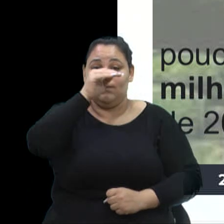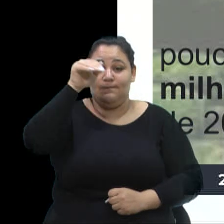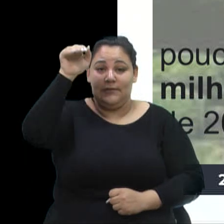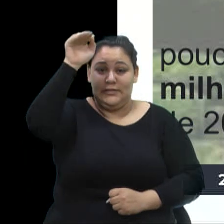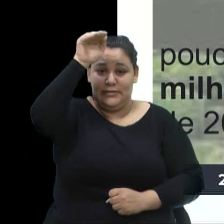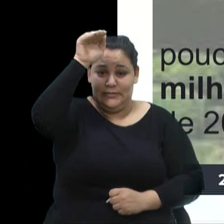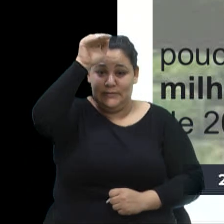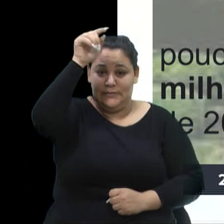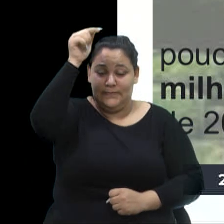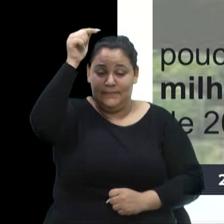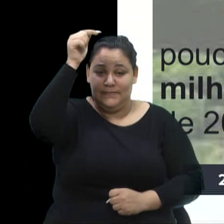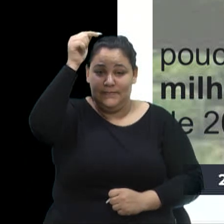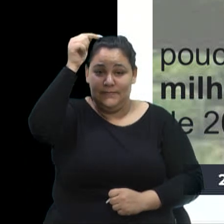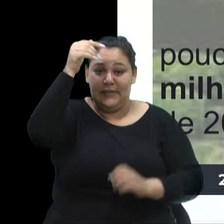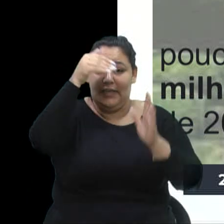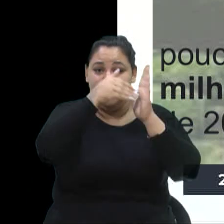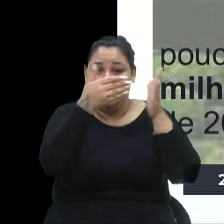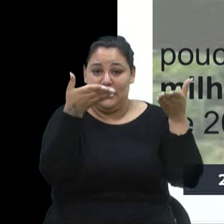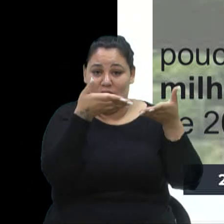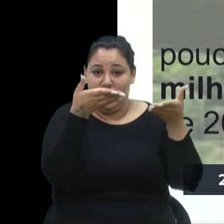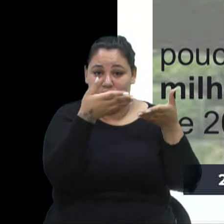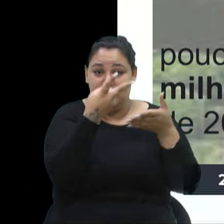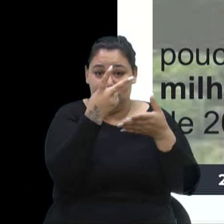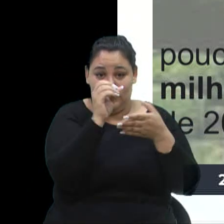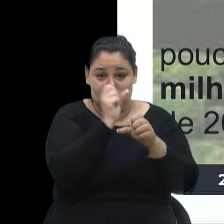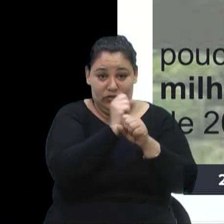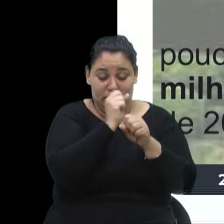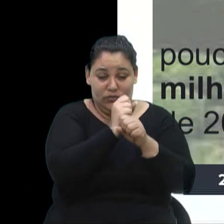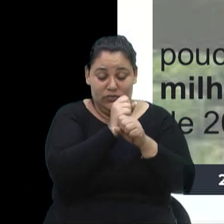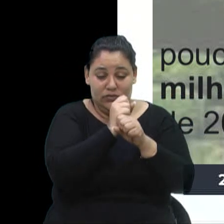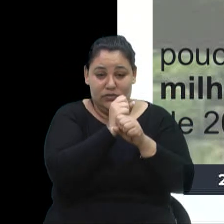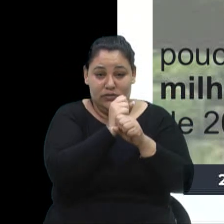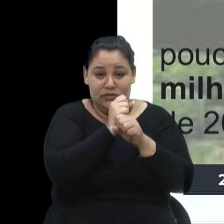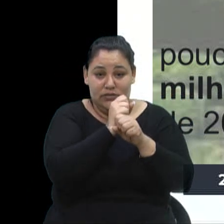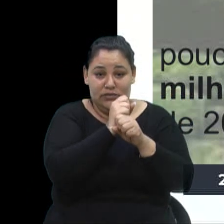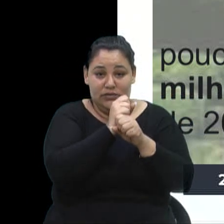apenas, até agora, de 20 anos. E